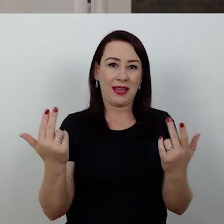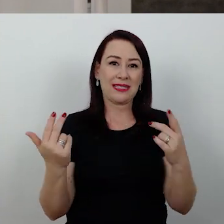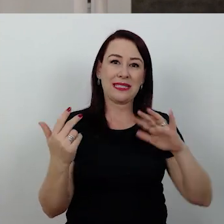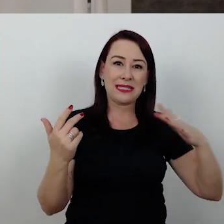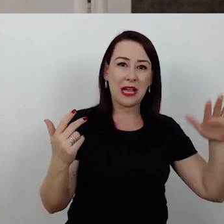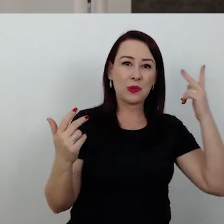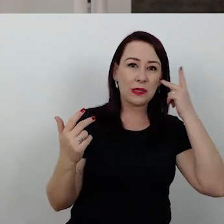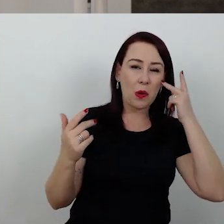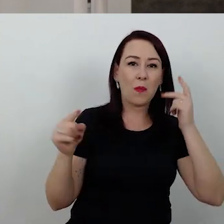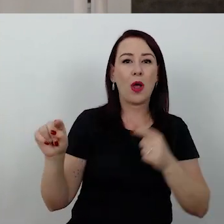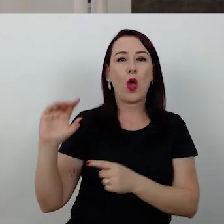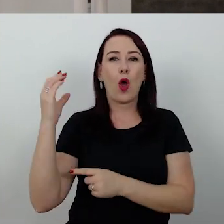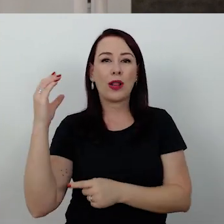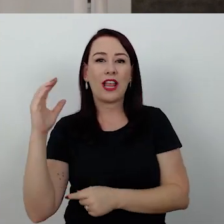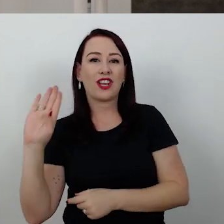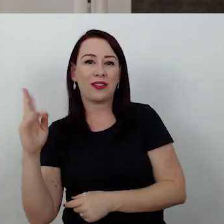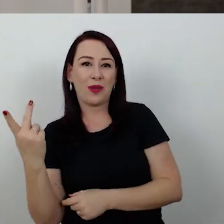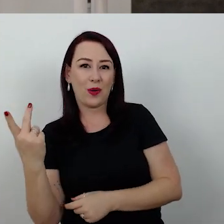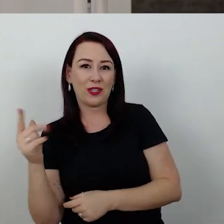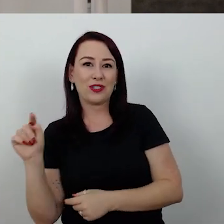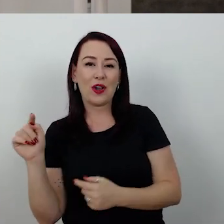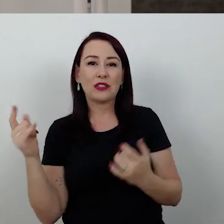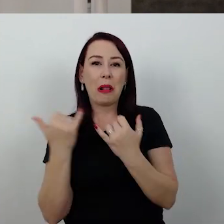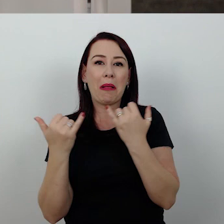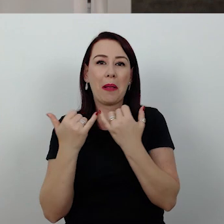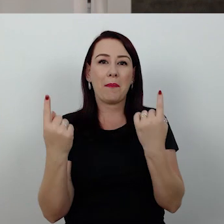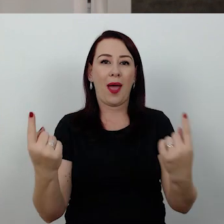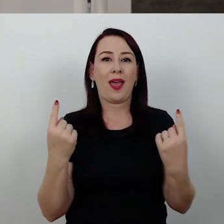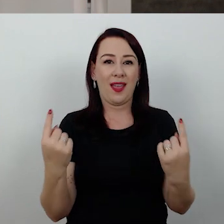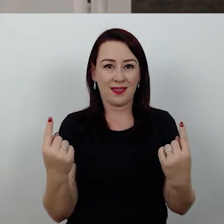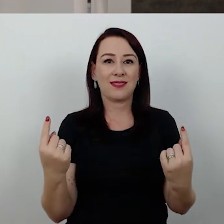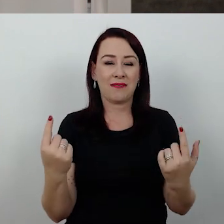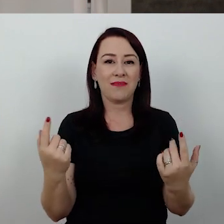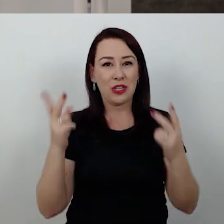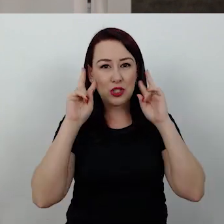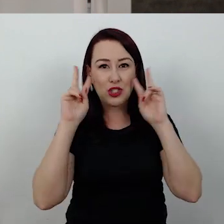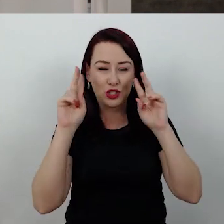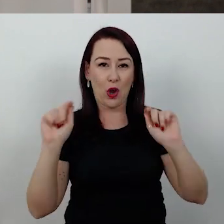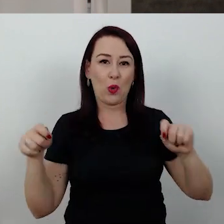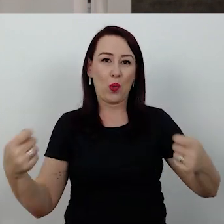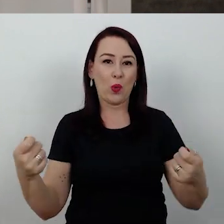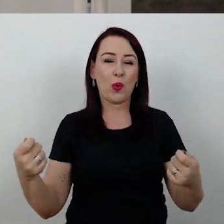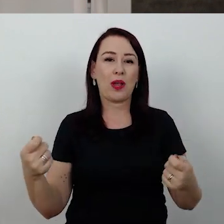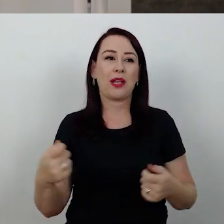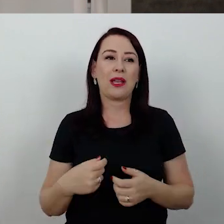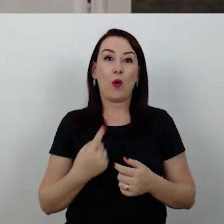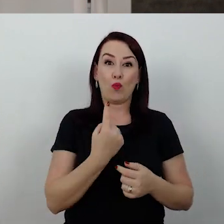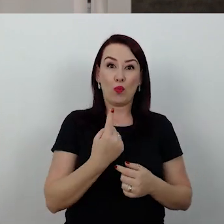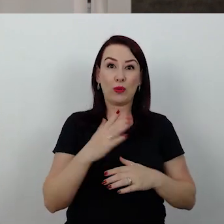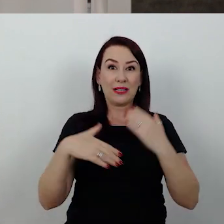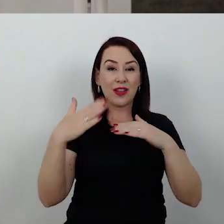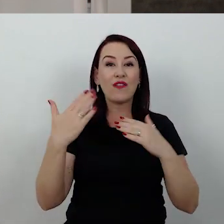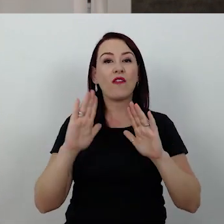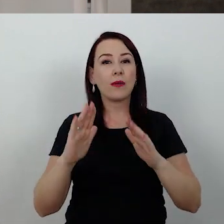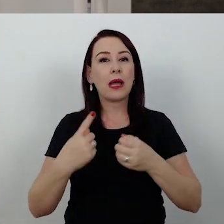filme que foi feito em Contagem, de uma produtora que é sediada em Belo Horizonte, né? Quase todos eles